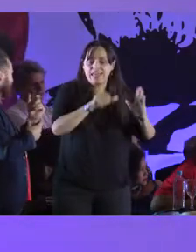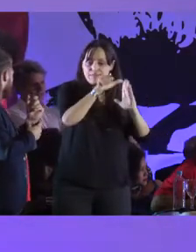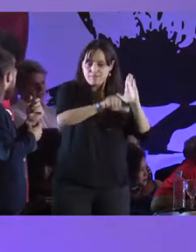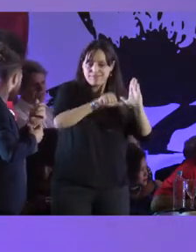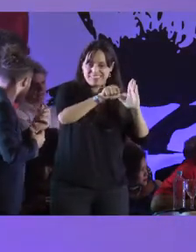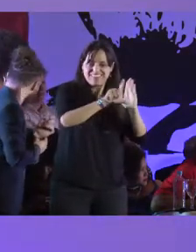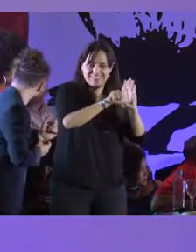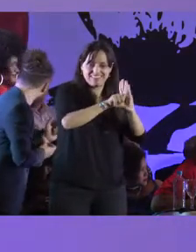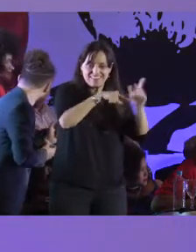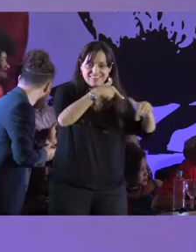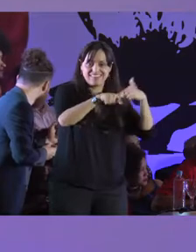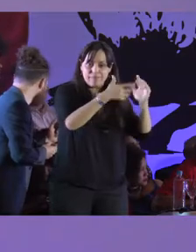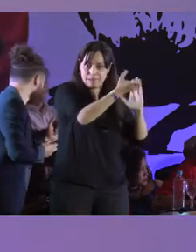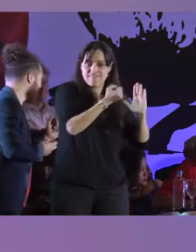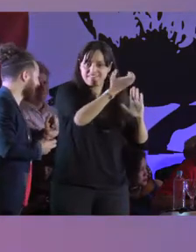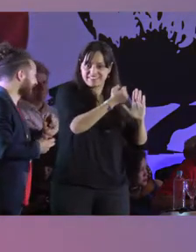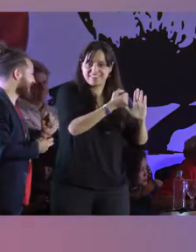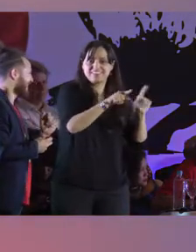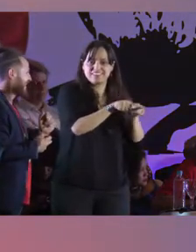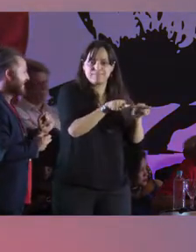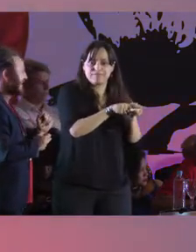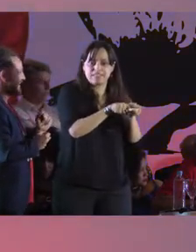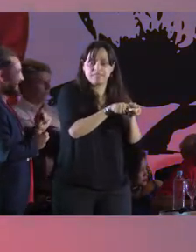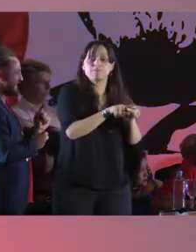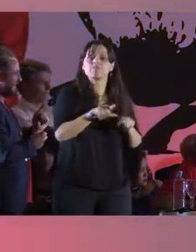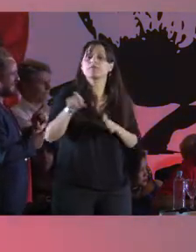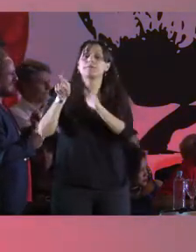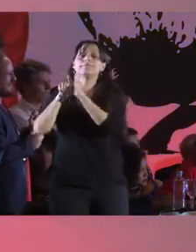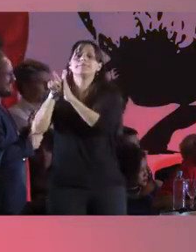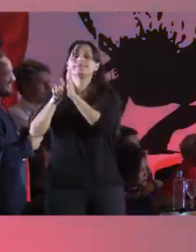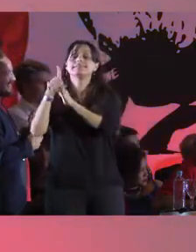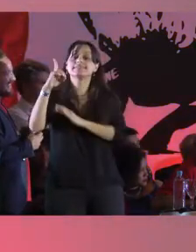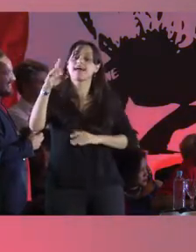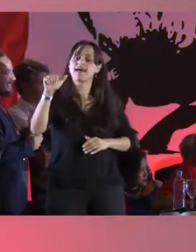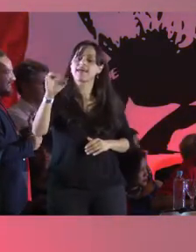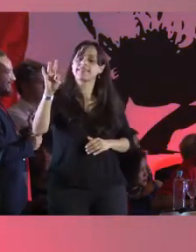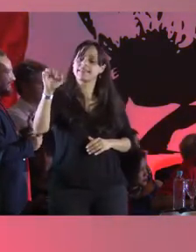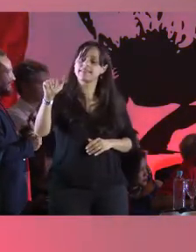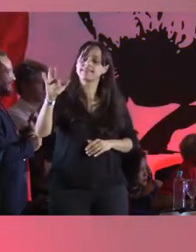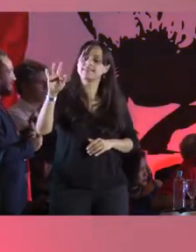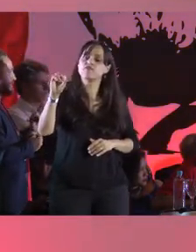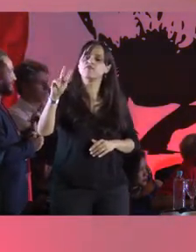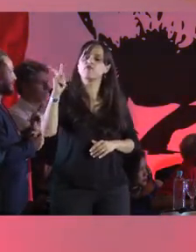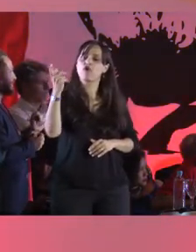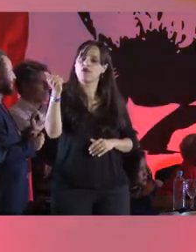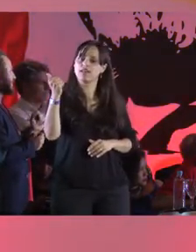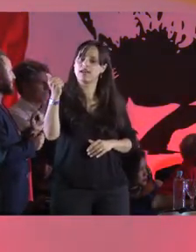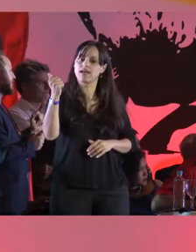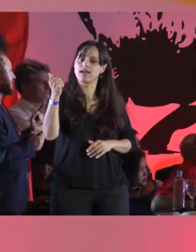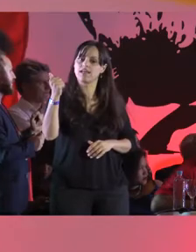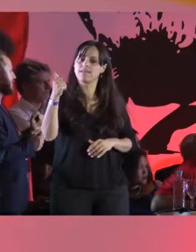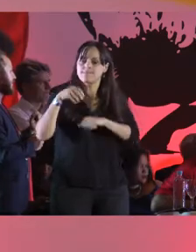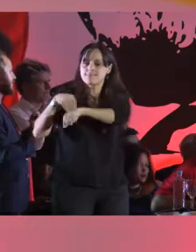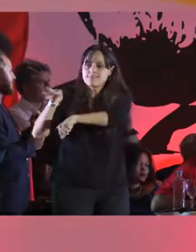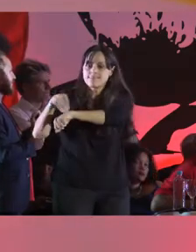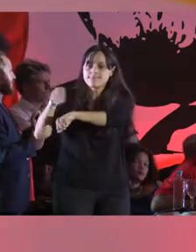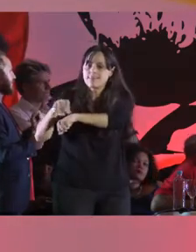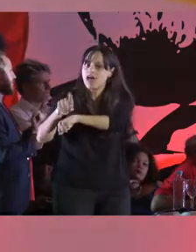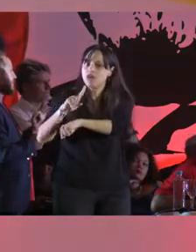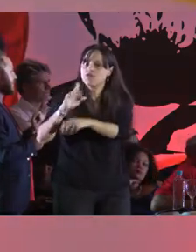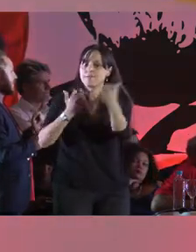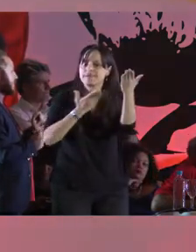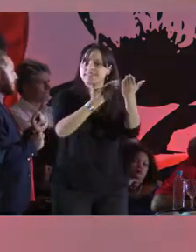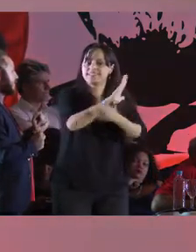Previdência, e foi a pesquisa do Datafolha que fez ele mudar de posição, porque percebeu que não ia aprovar no